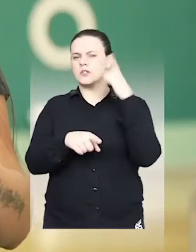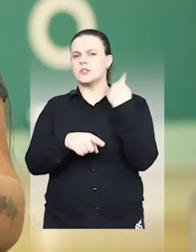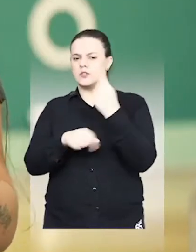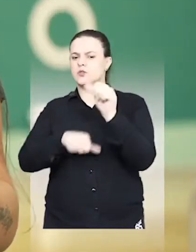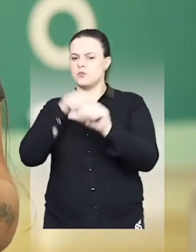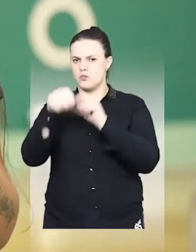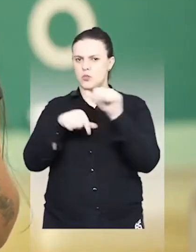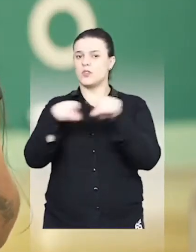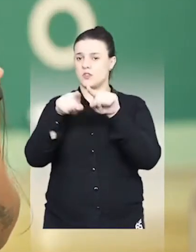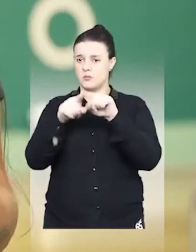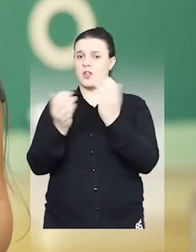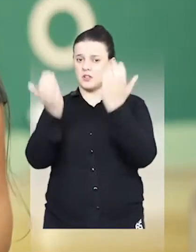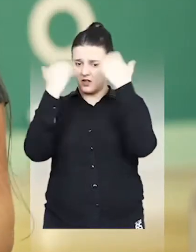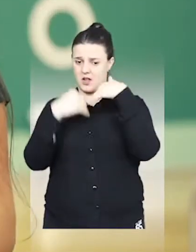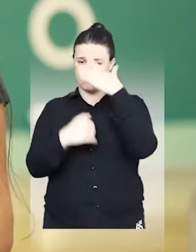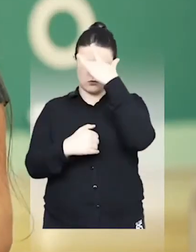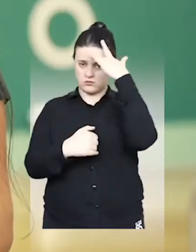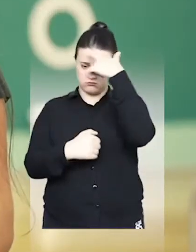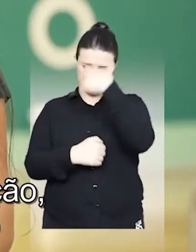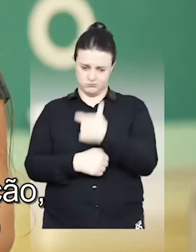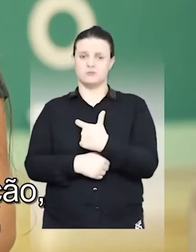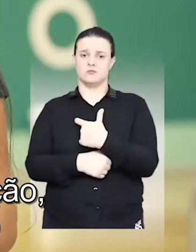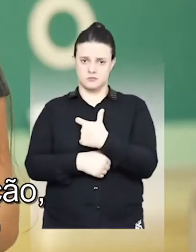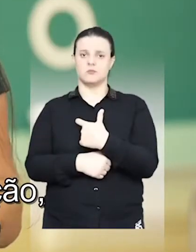acho que a gente muda um pouquinho também como pessoa,